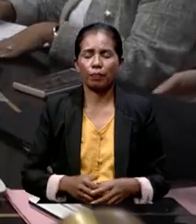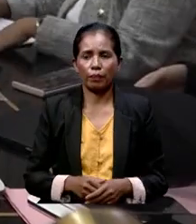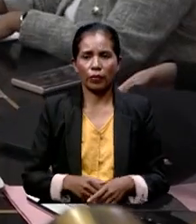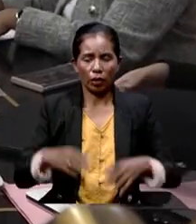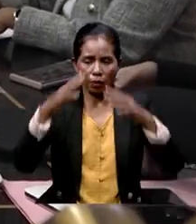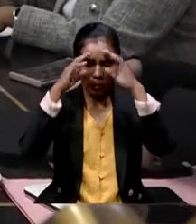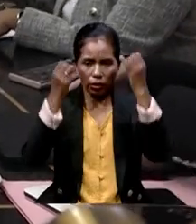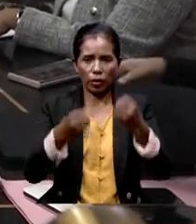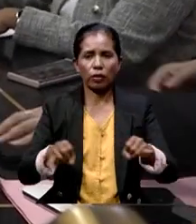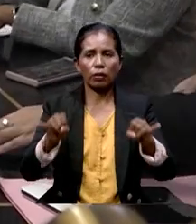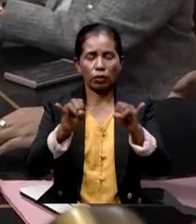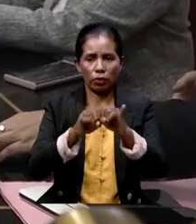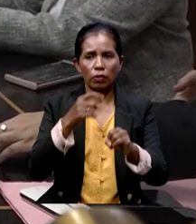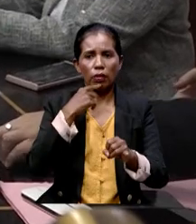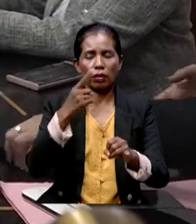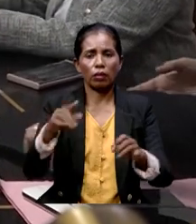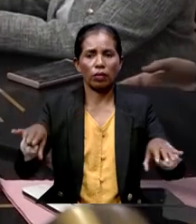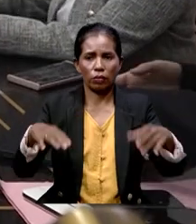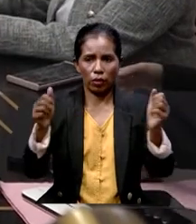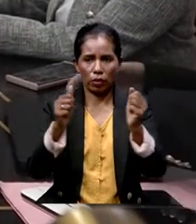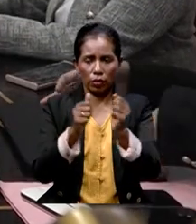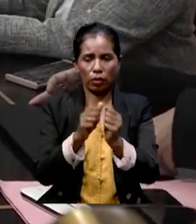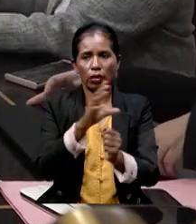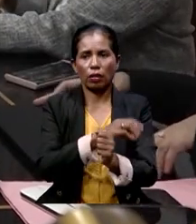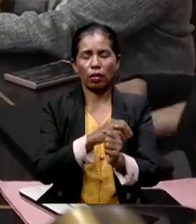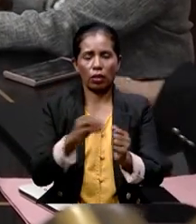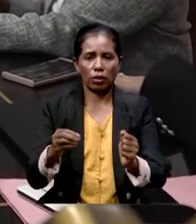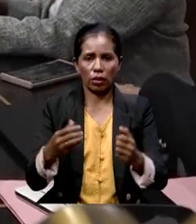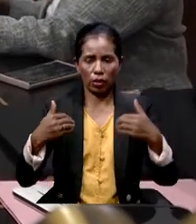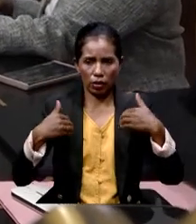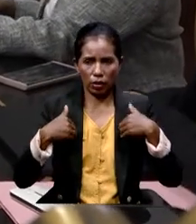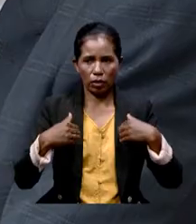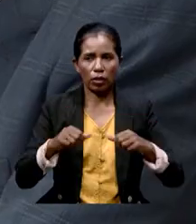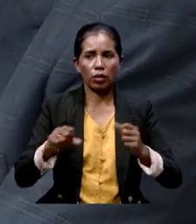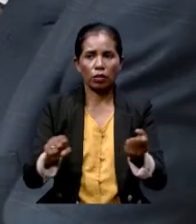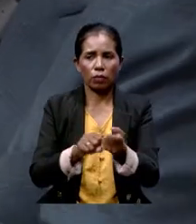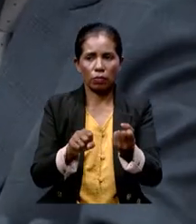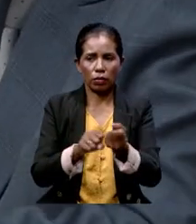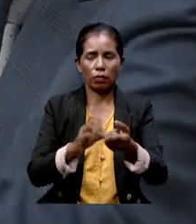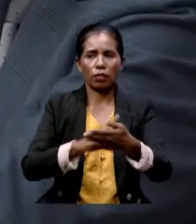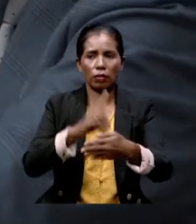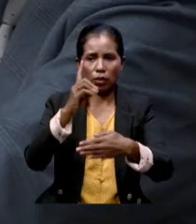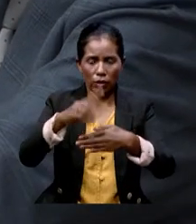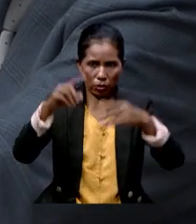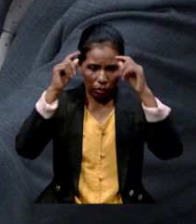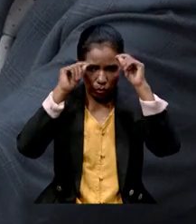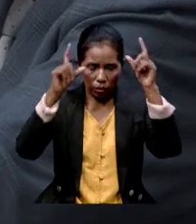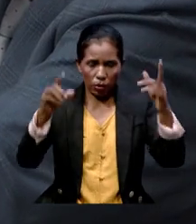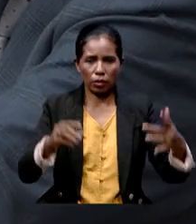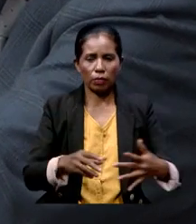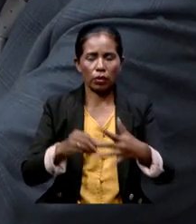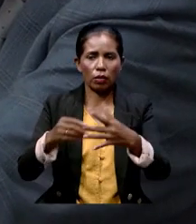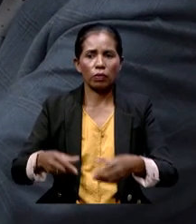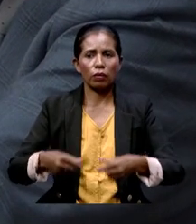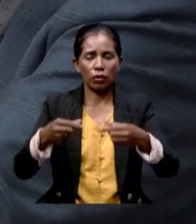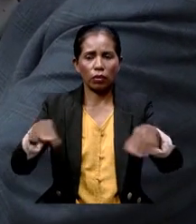Presidente do Instituto Camões Ateten, a cooperação serviço, nebe que se acontece, se contribui para desenvolvimento Timor-Leste, liu-liu, for serviço